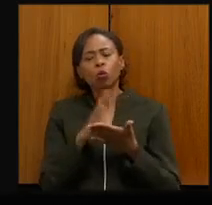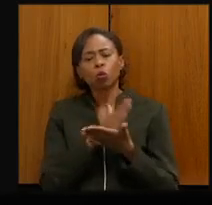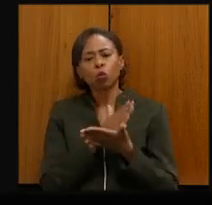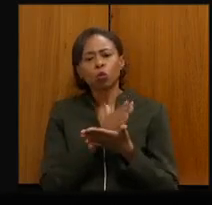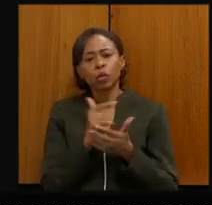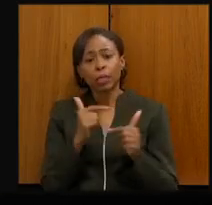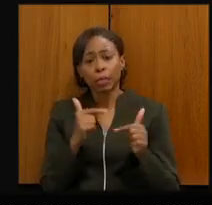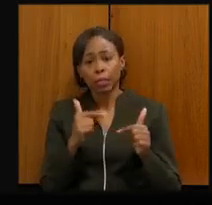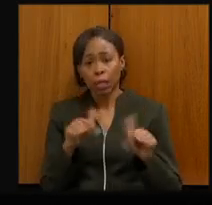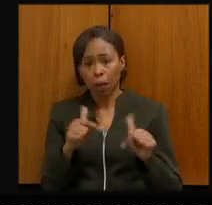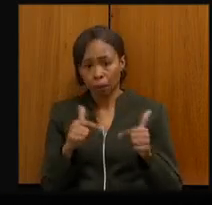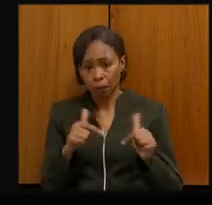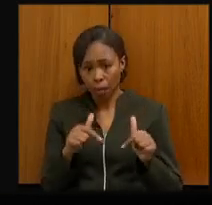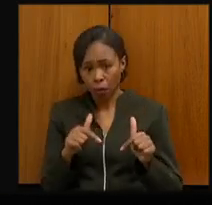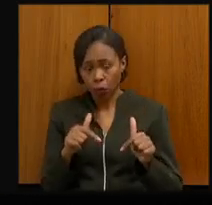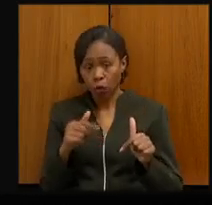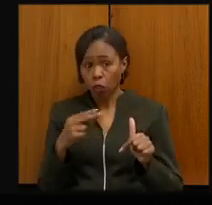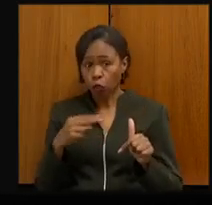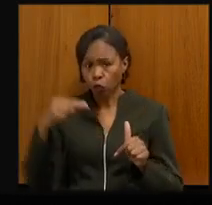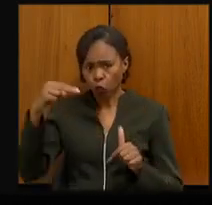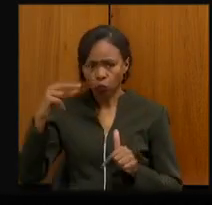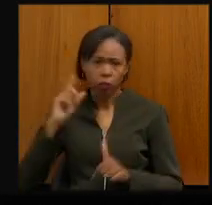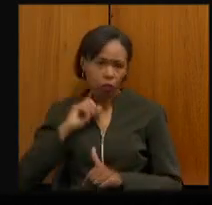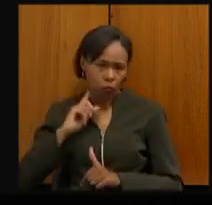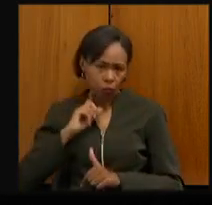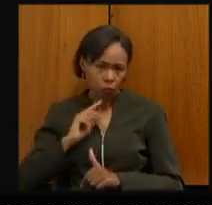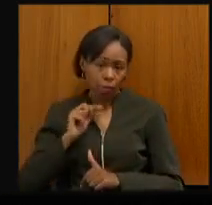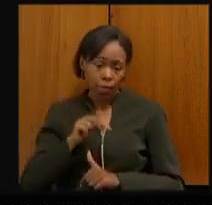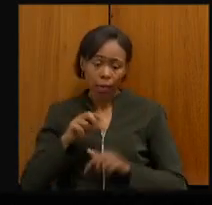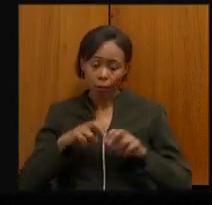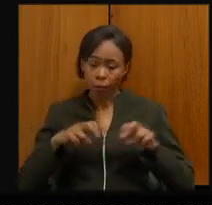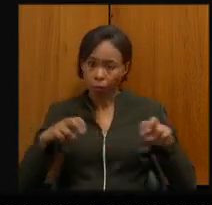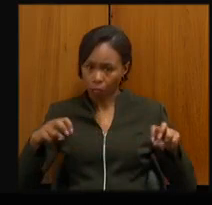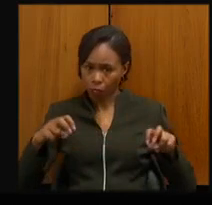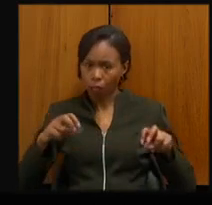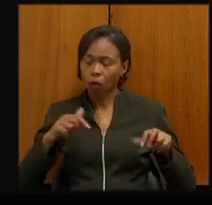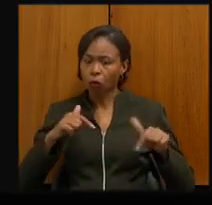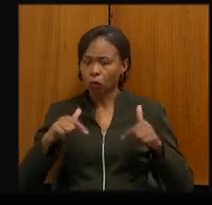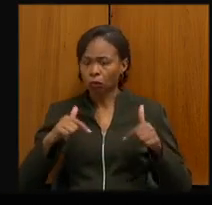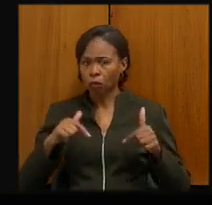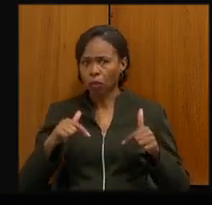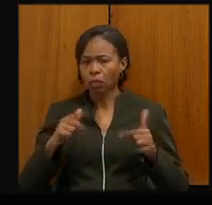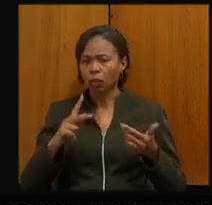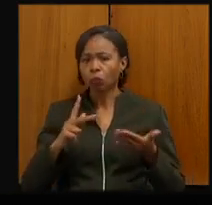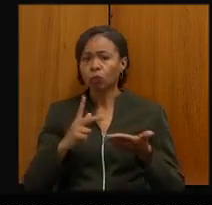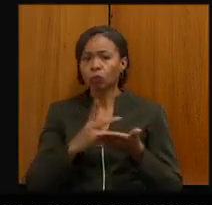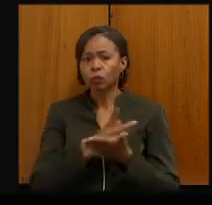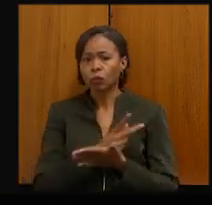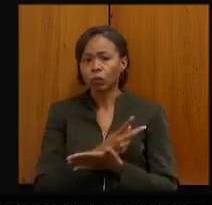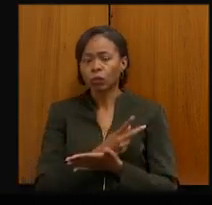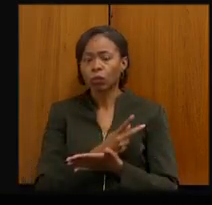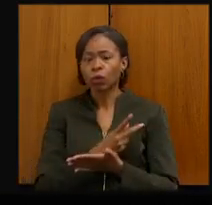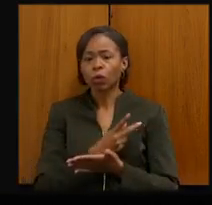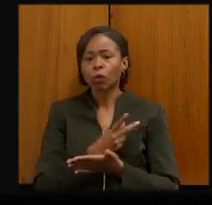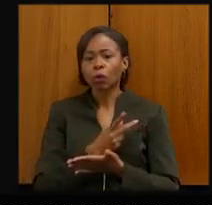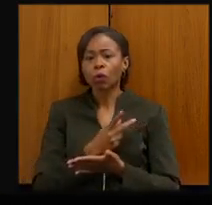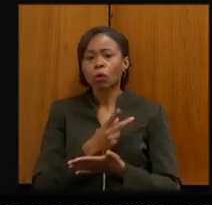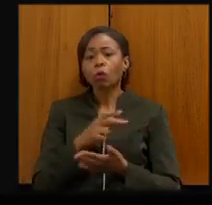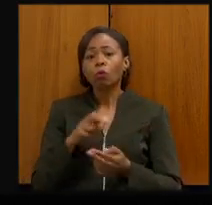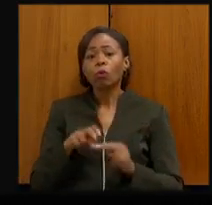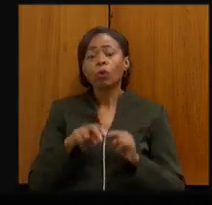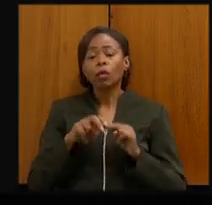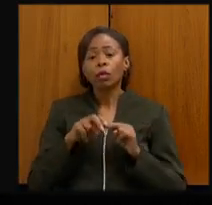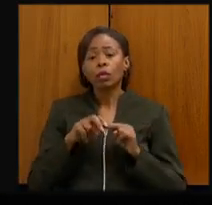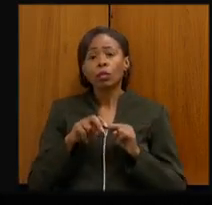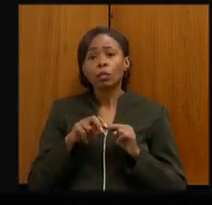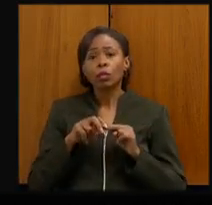da mesa que no norte de Minas eu acompanhei e aconteceram justamente e por demandas das